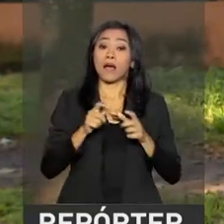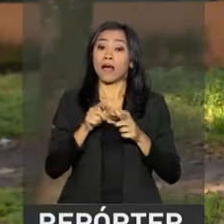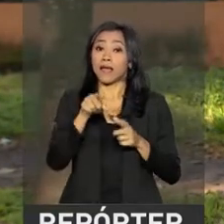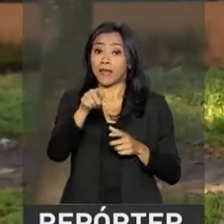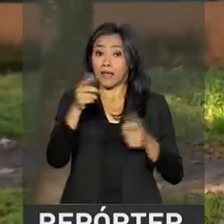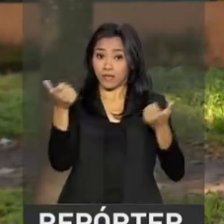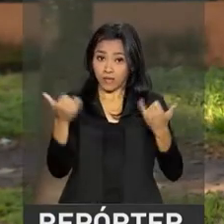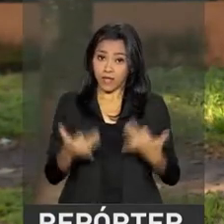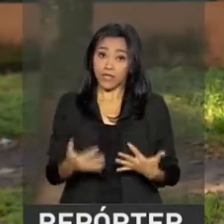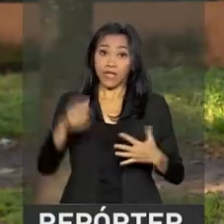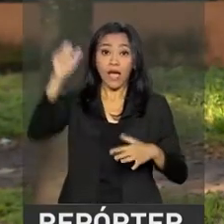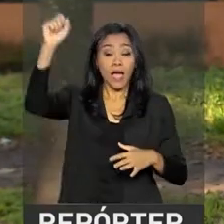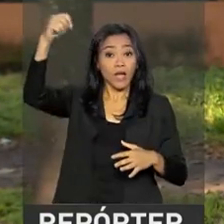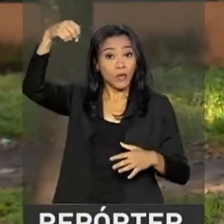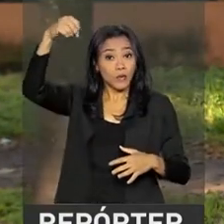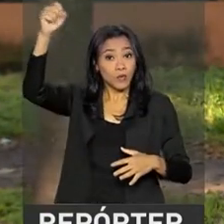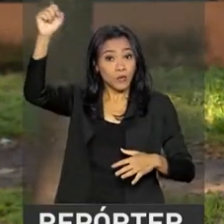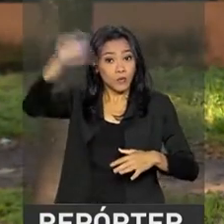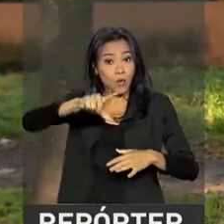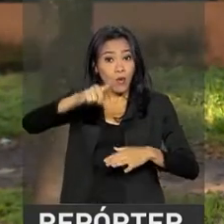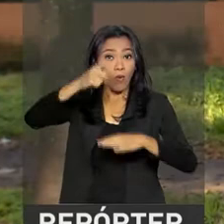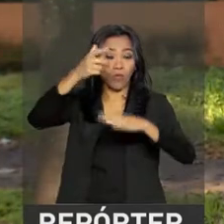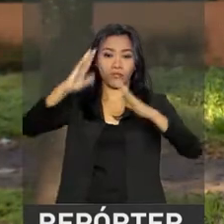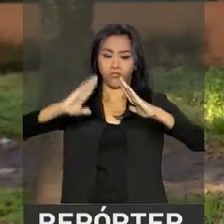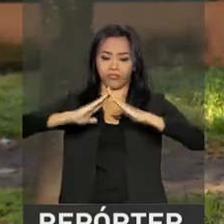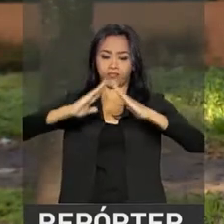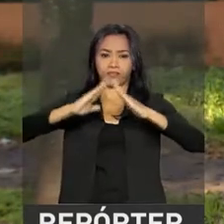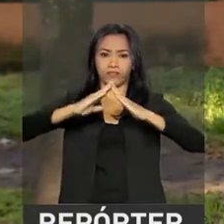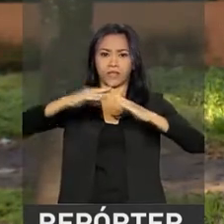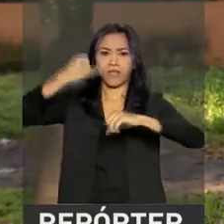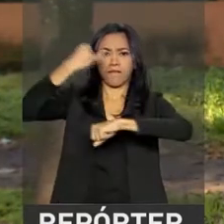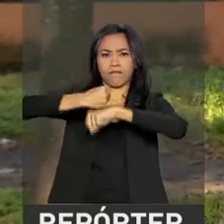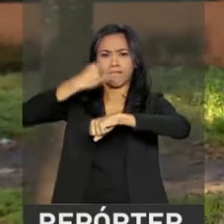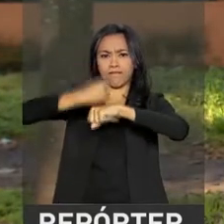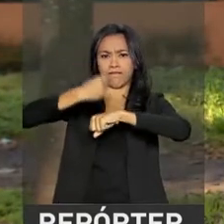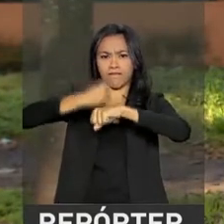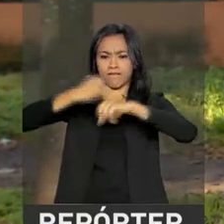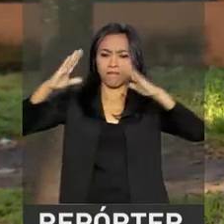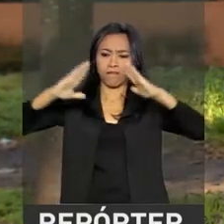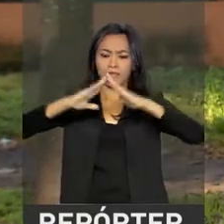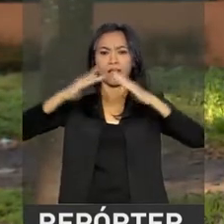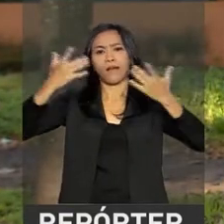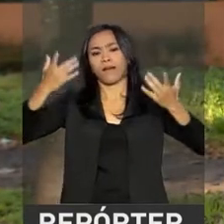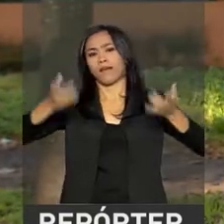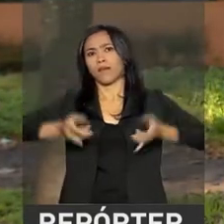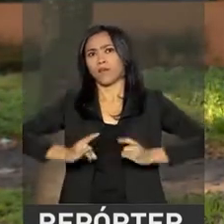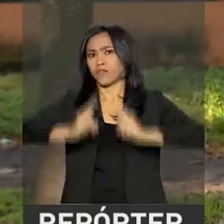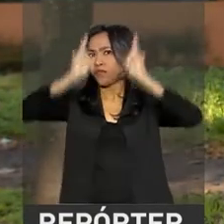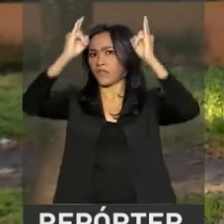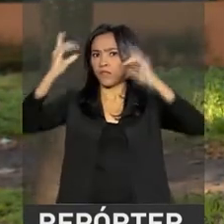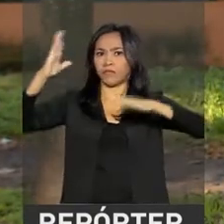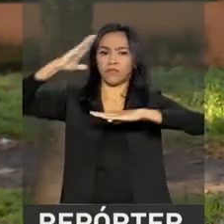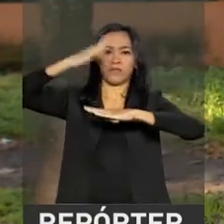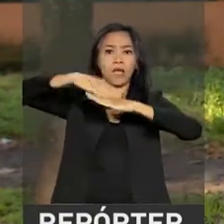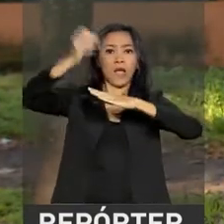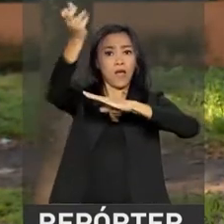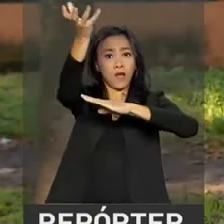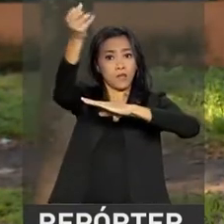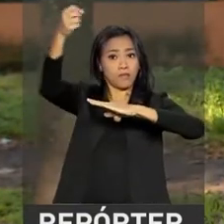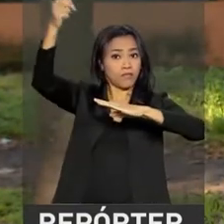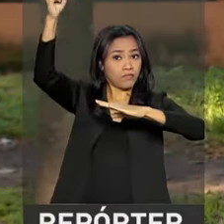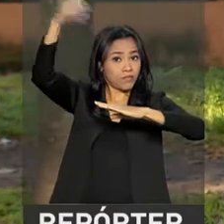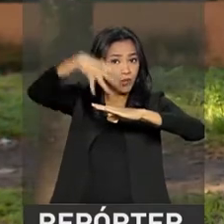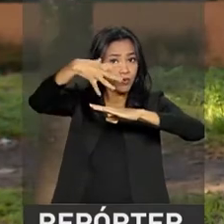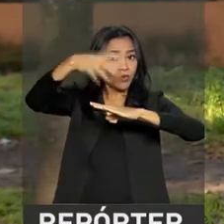a luz do sol é captada por placas que geralmente ficam no telhado de casas e edifícios energia gerada pode ser consumida